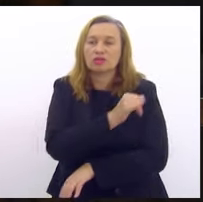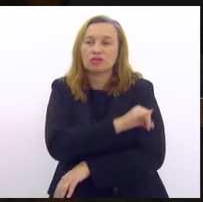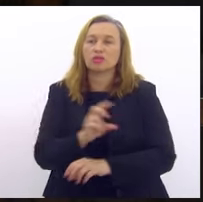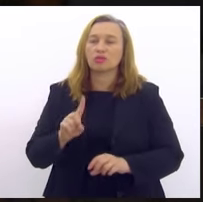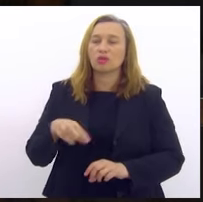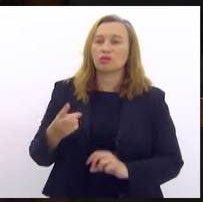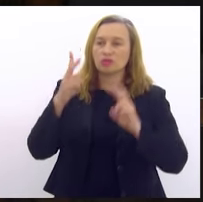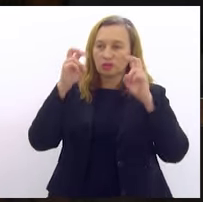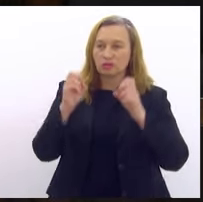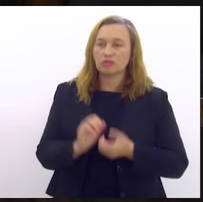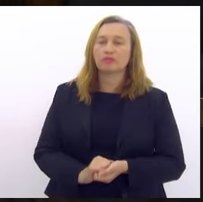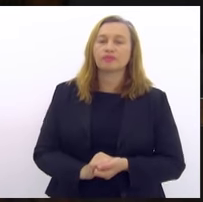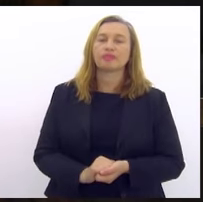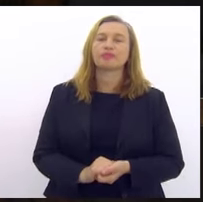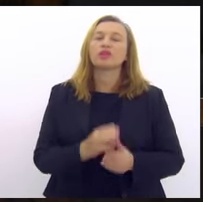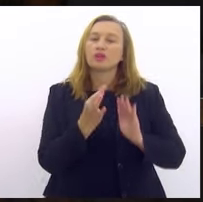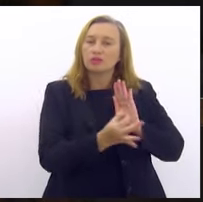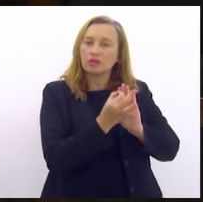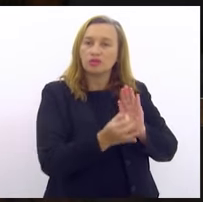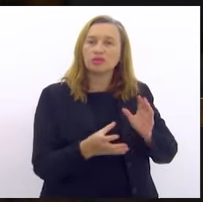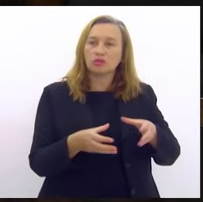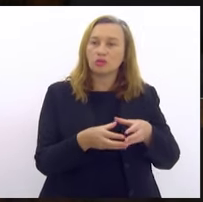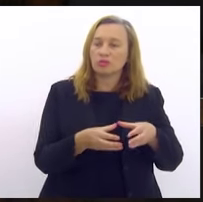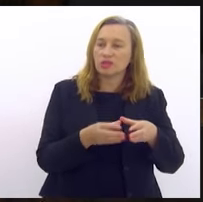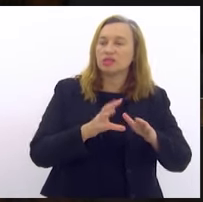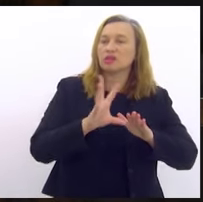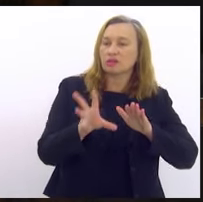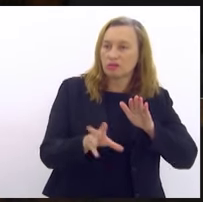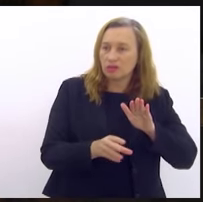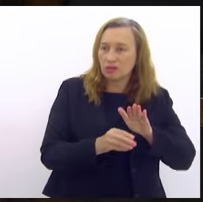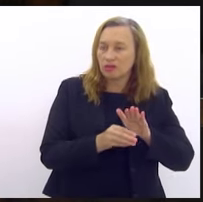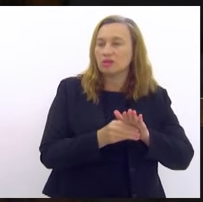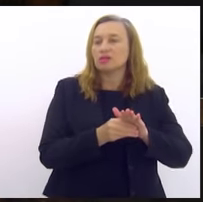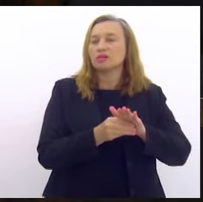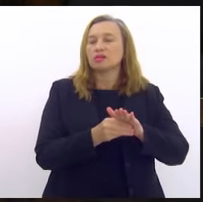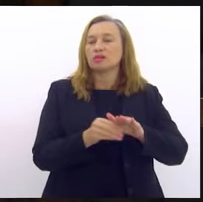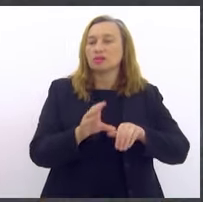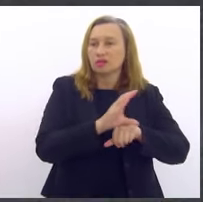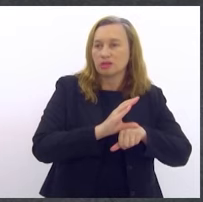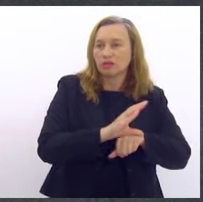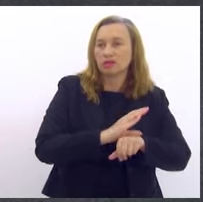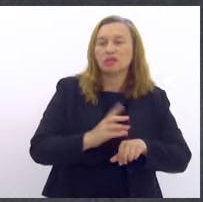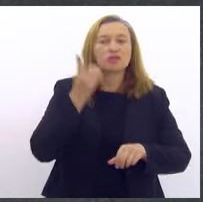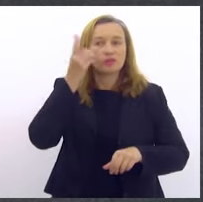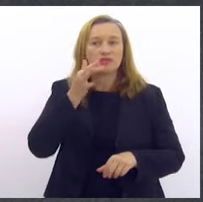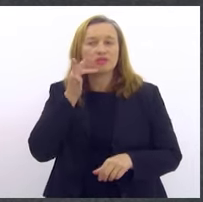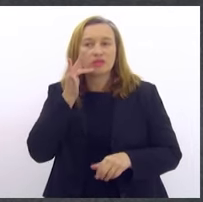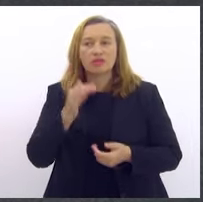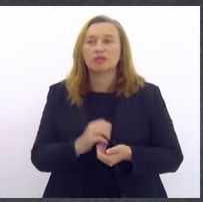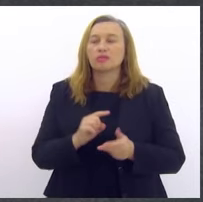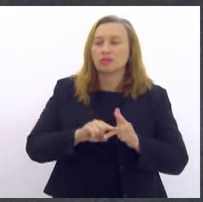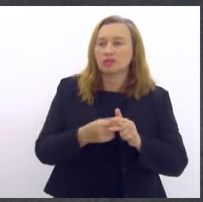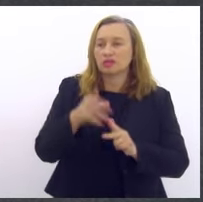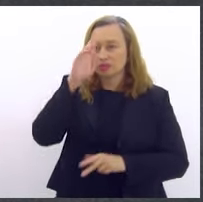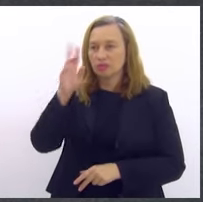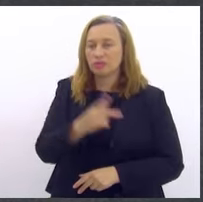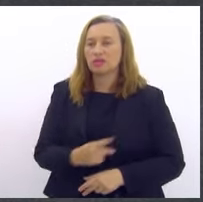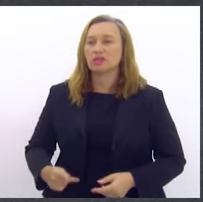providências. Pendendo de parecer da Comissão de Emendas Constitucionais e Vetos, deputado Jorge Felipe Neto. Pela manutenção,